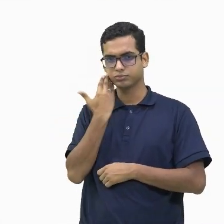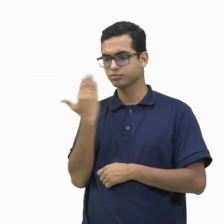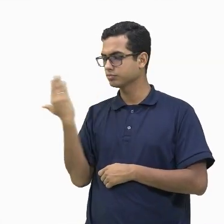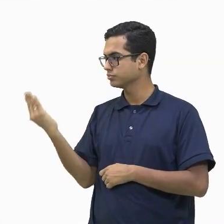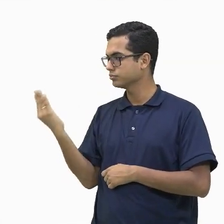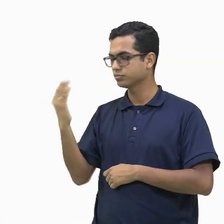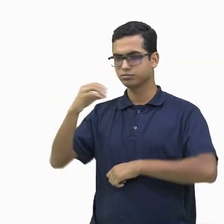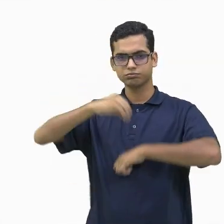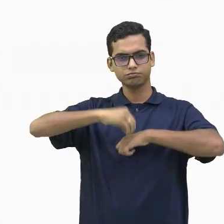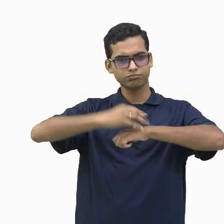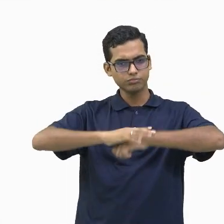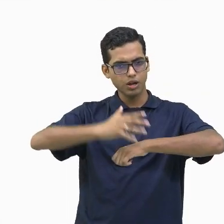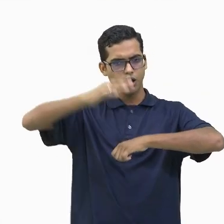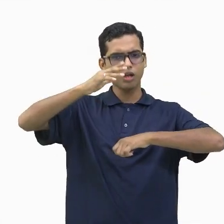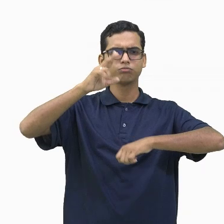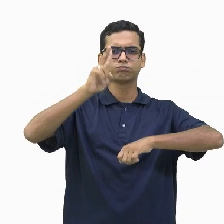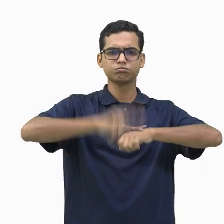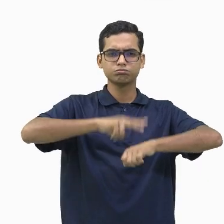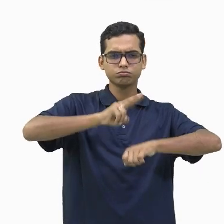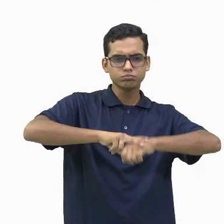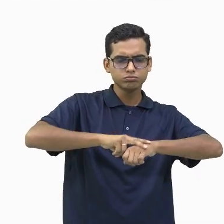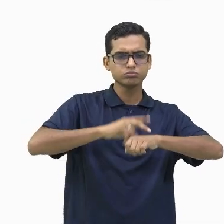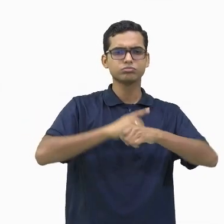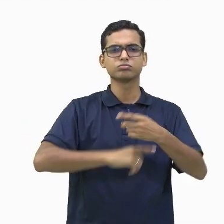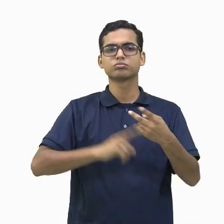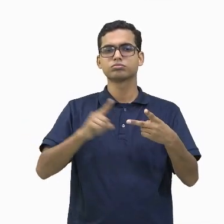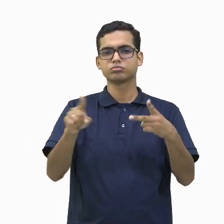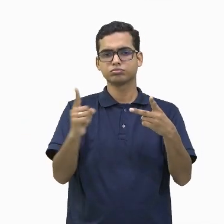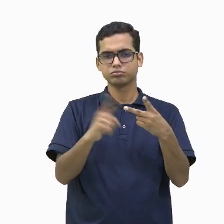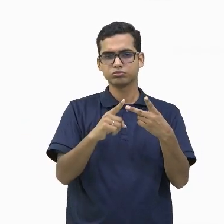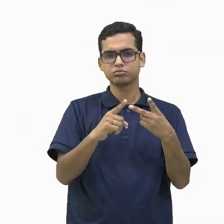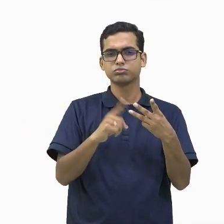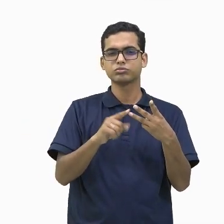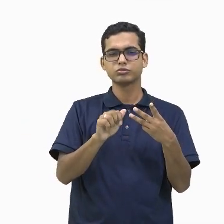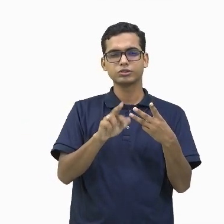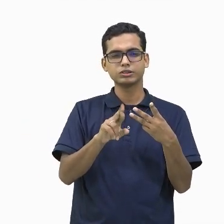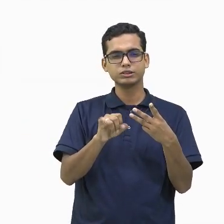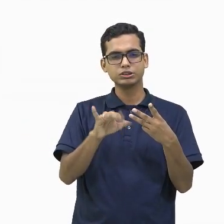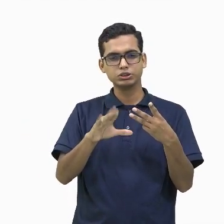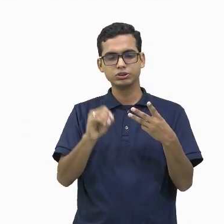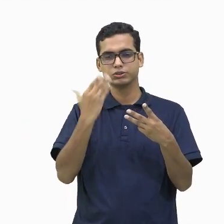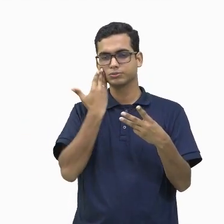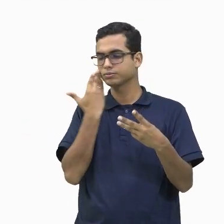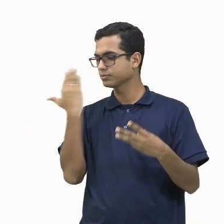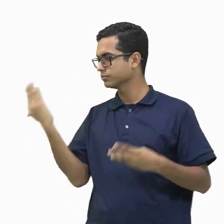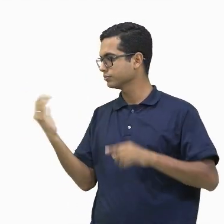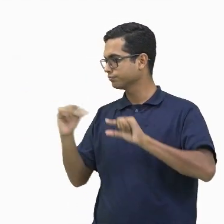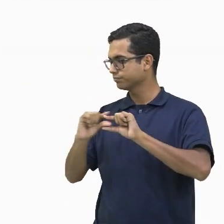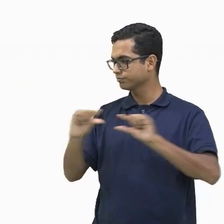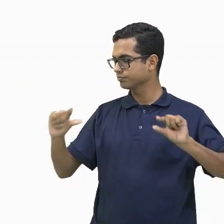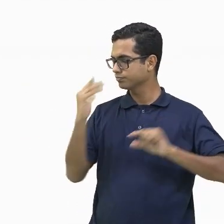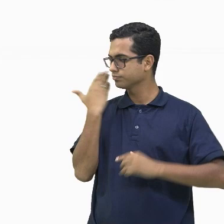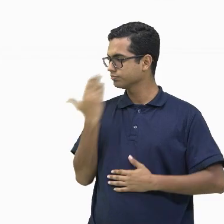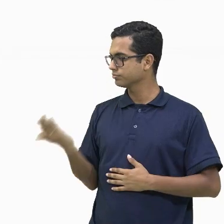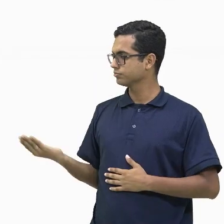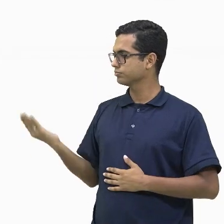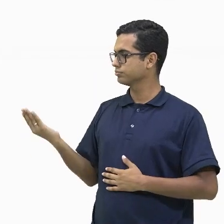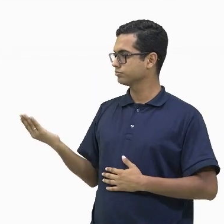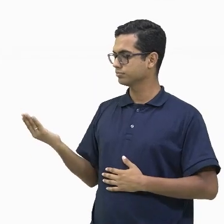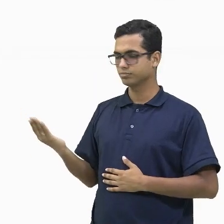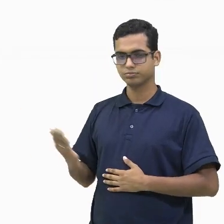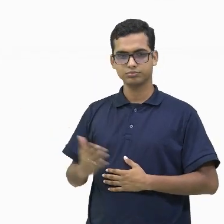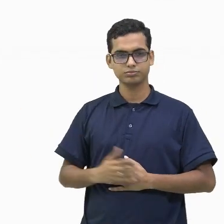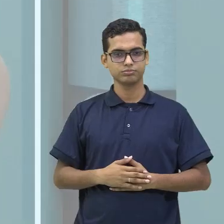diamante, vidraça, arisca, áspera asa, risca o ar, e brilha e